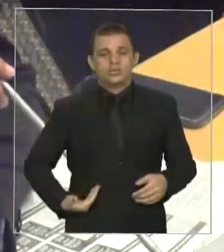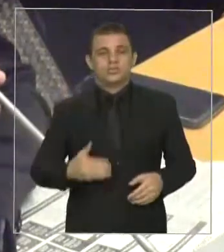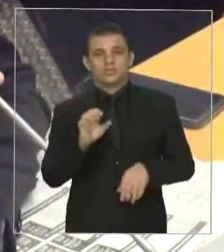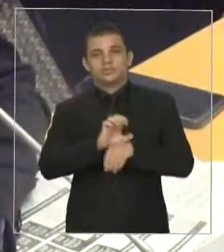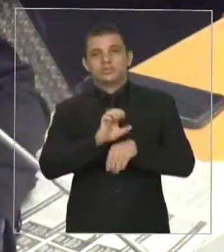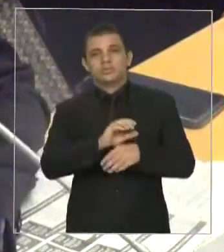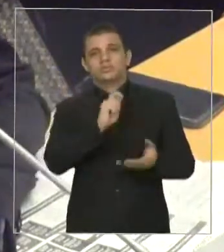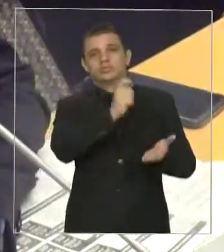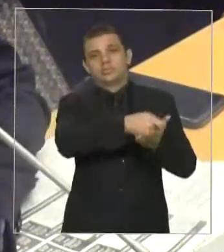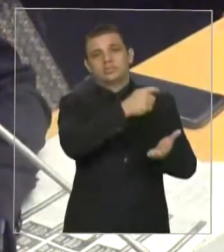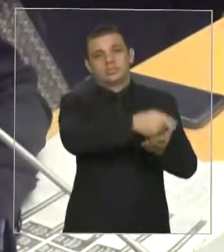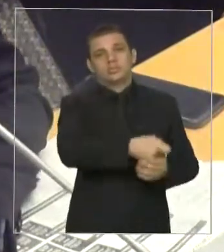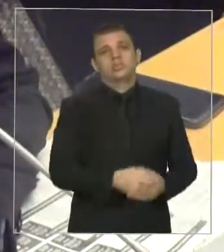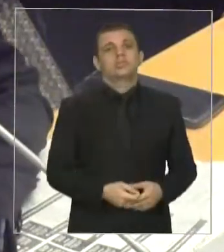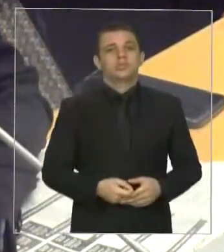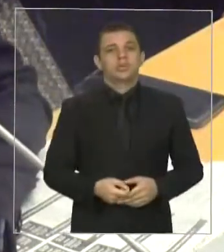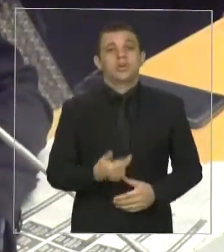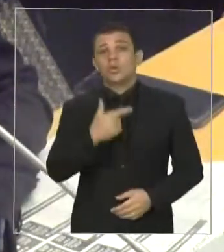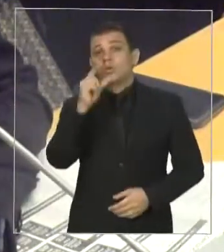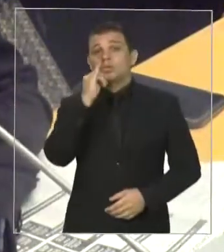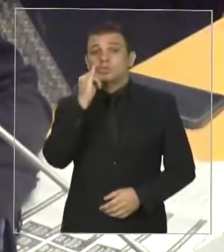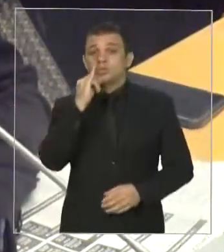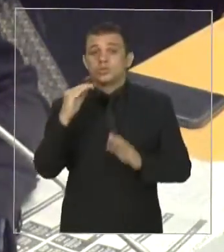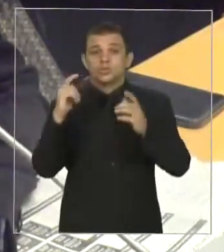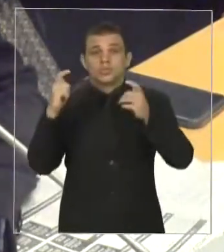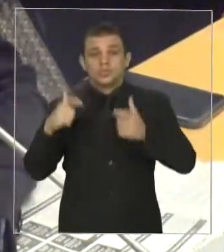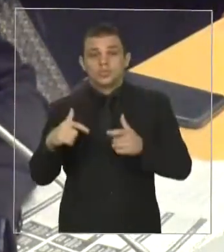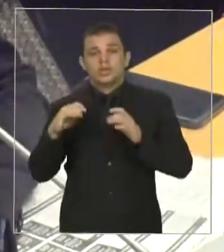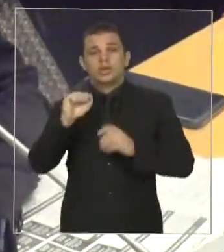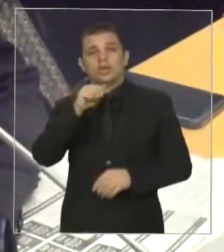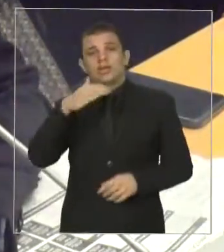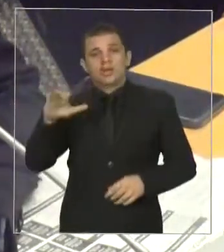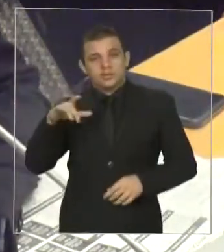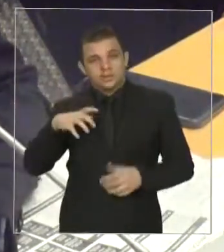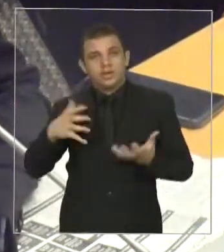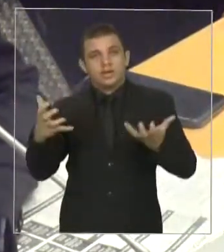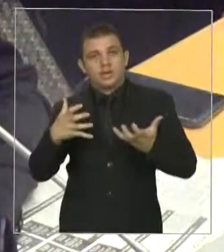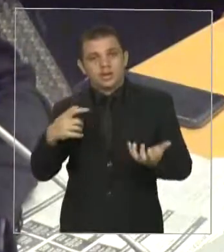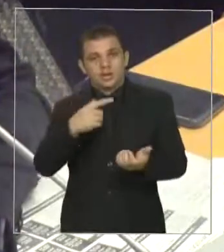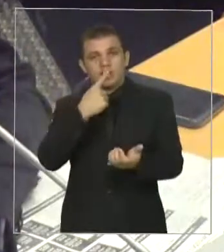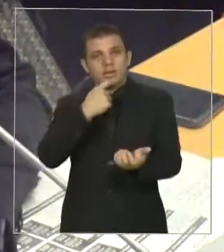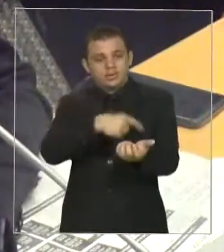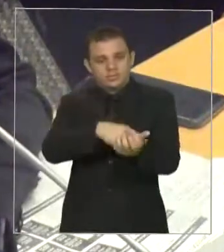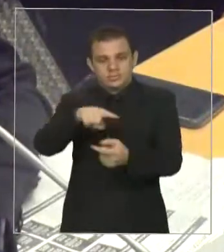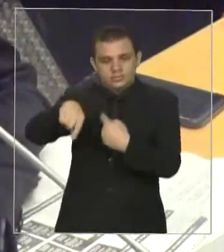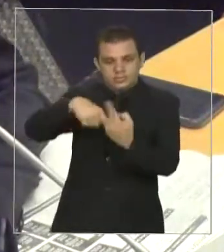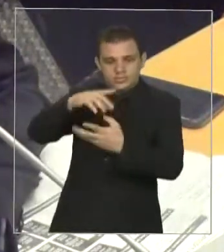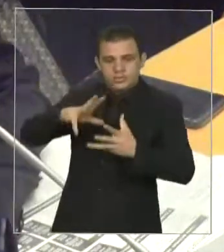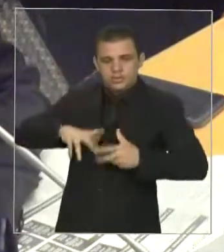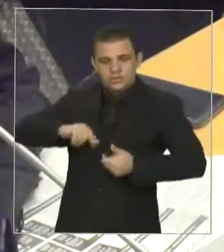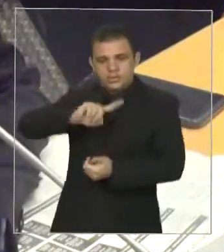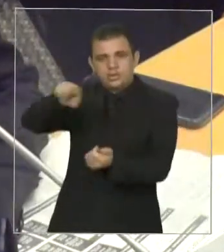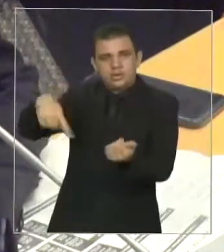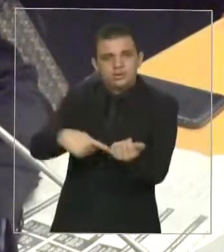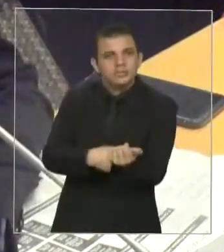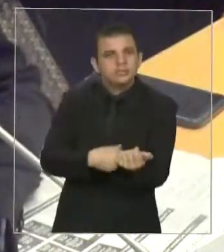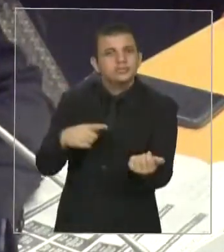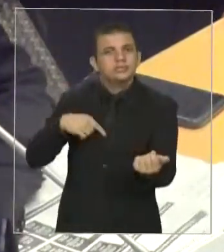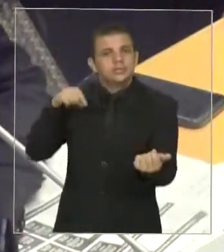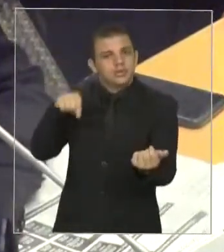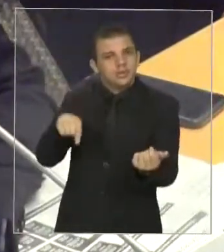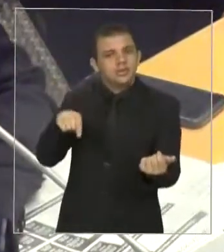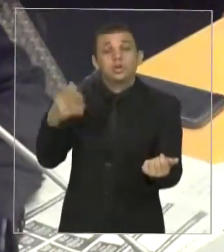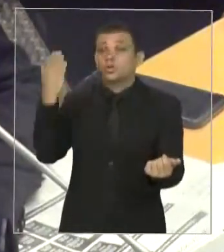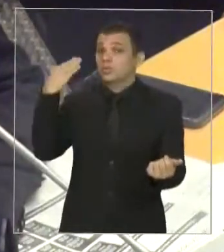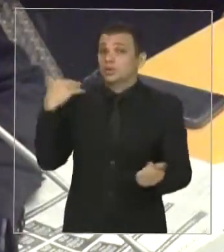Os pacientes tinham que andar 100, 200 quilômetros todos os dias e agora tem, pagos pelo governo do Estado. A mudança